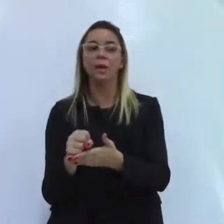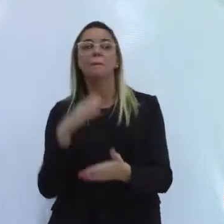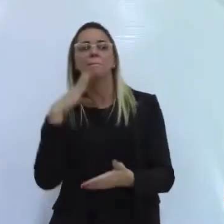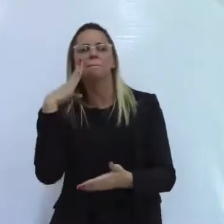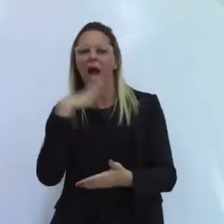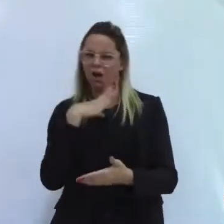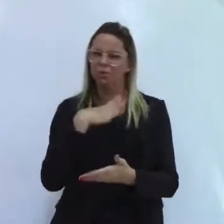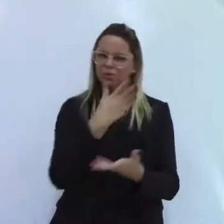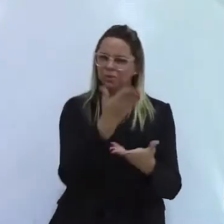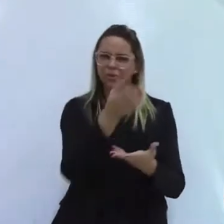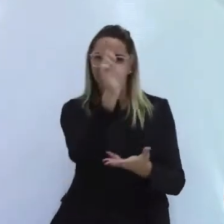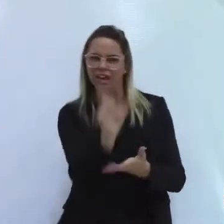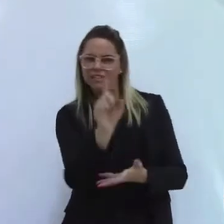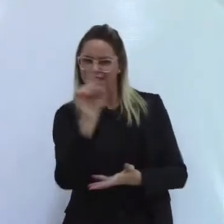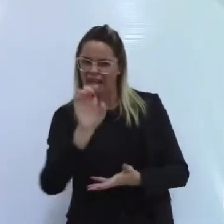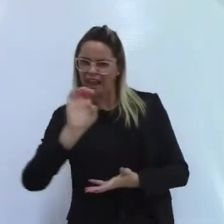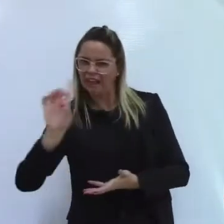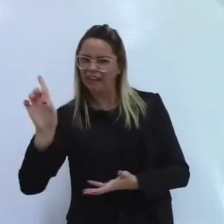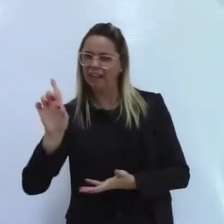população?